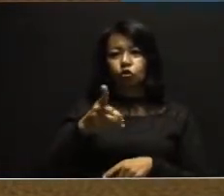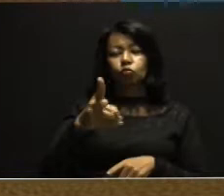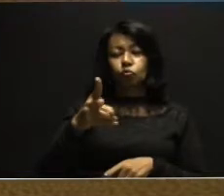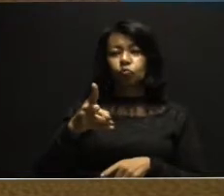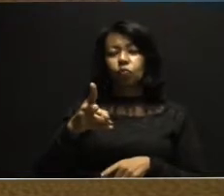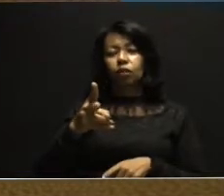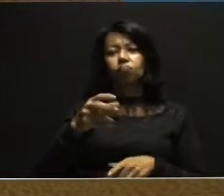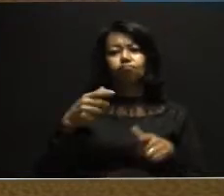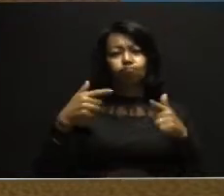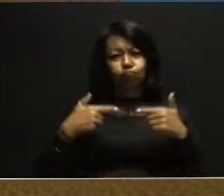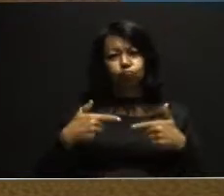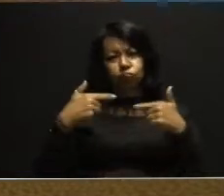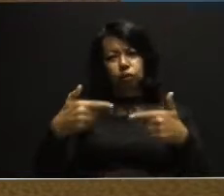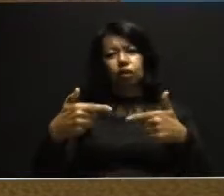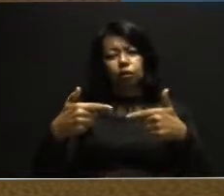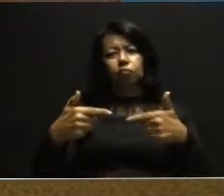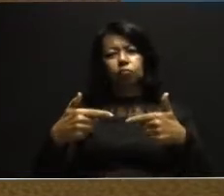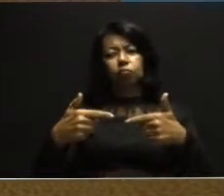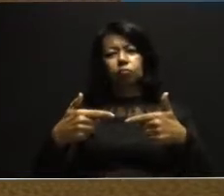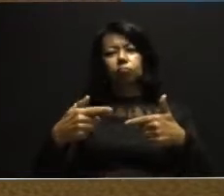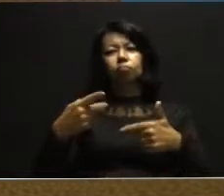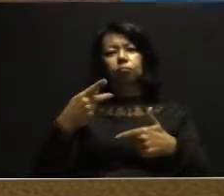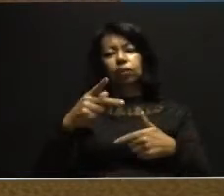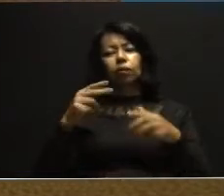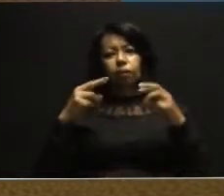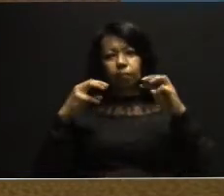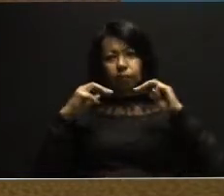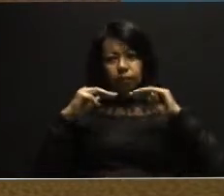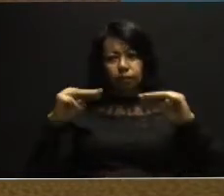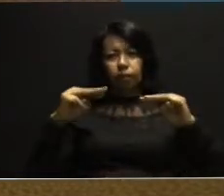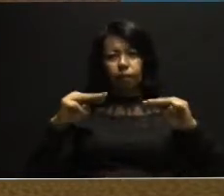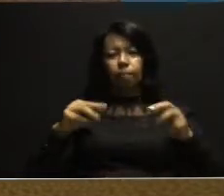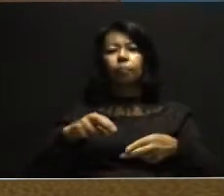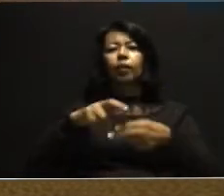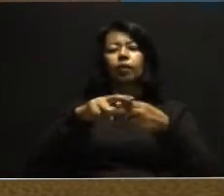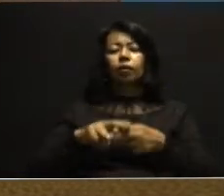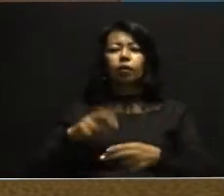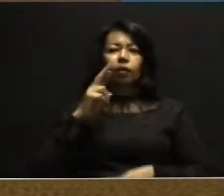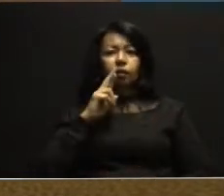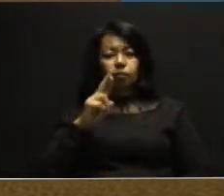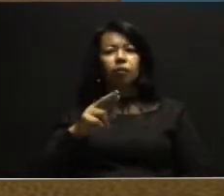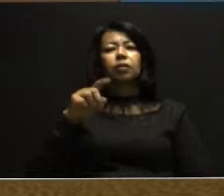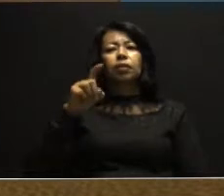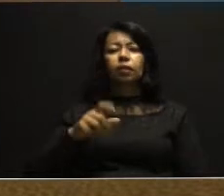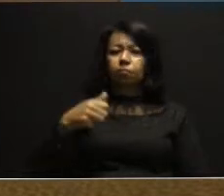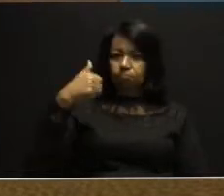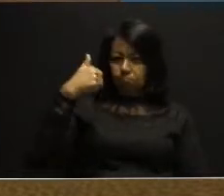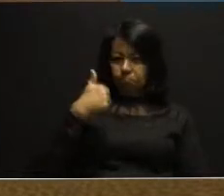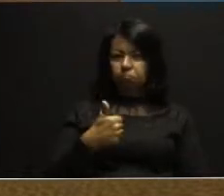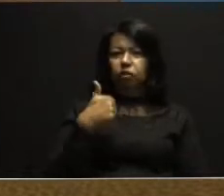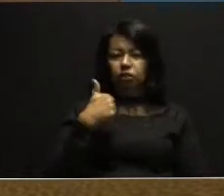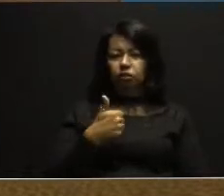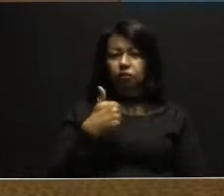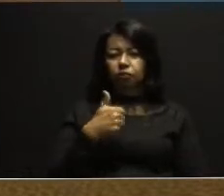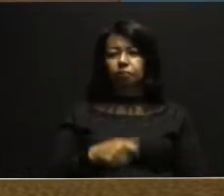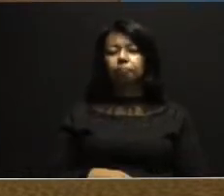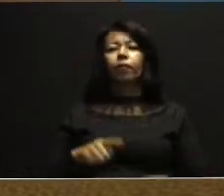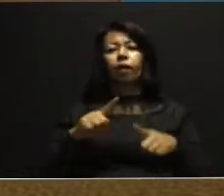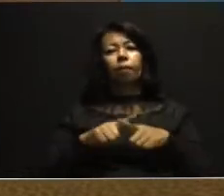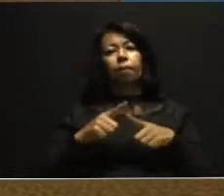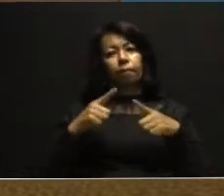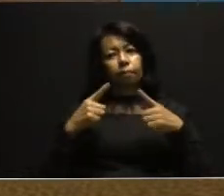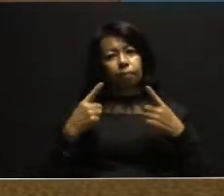a sua missão, Sobre esse aspecto, resposta positiva. Mas não podemos